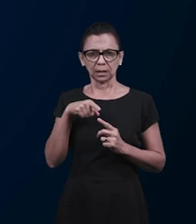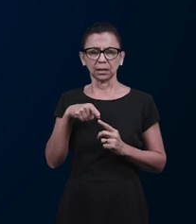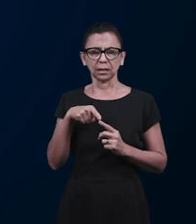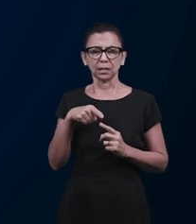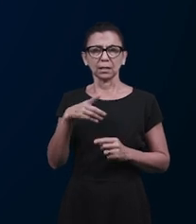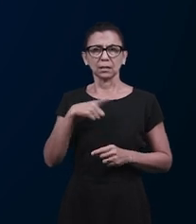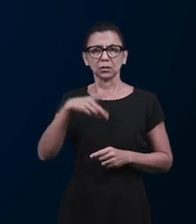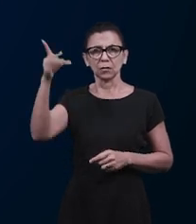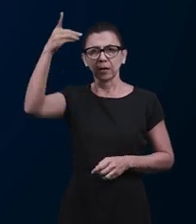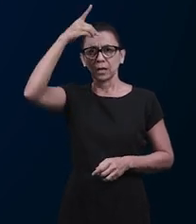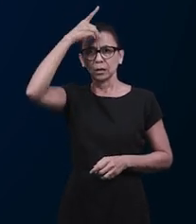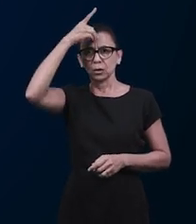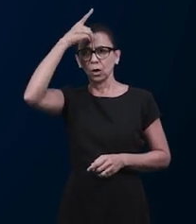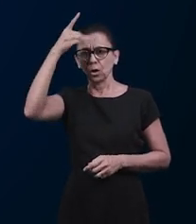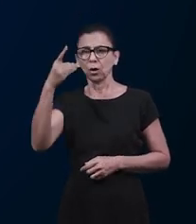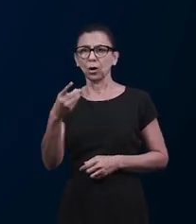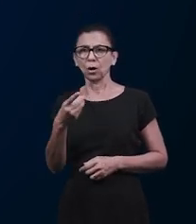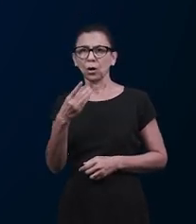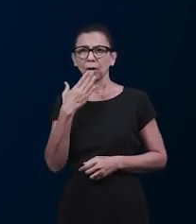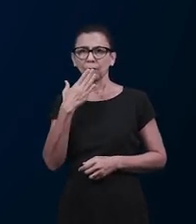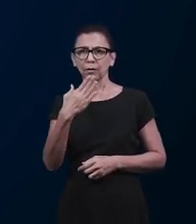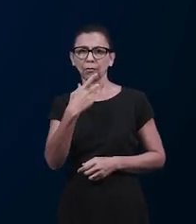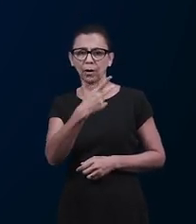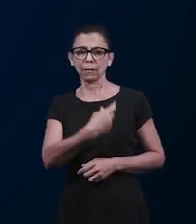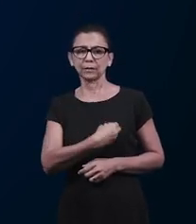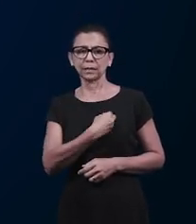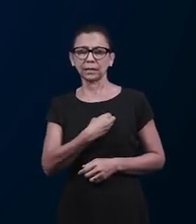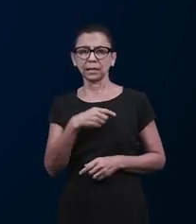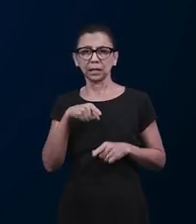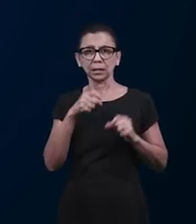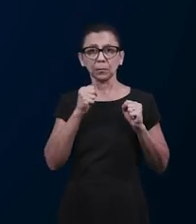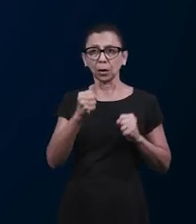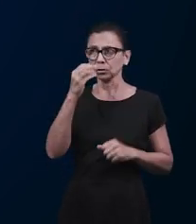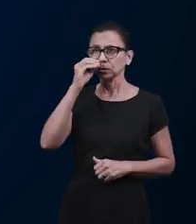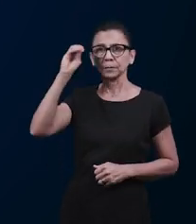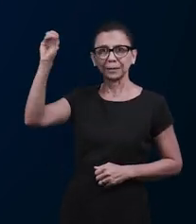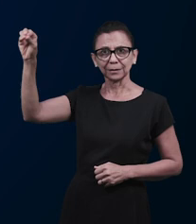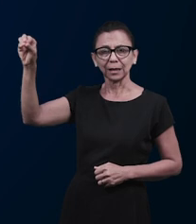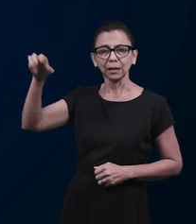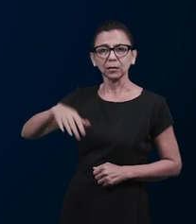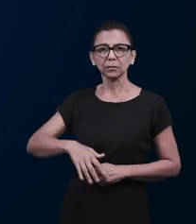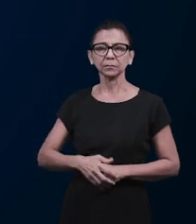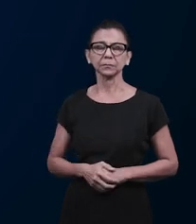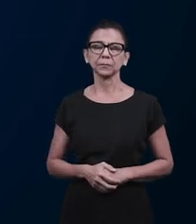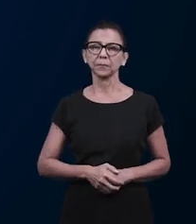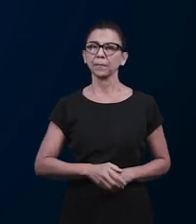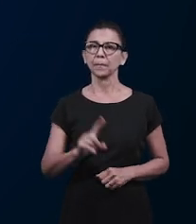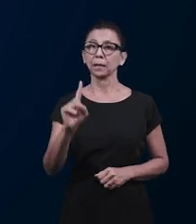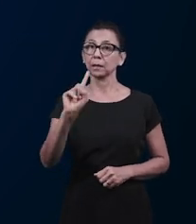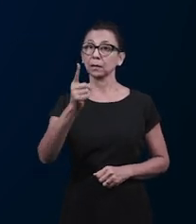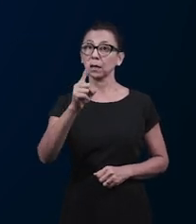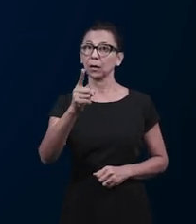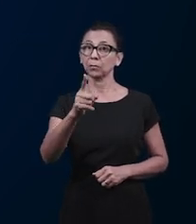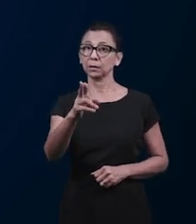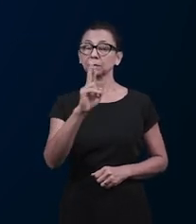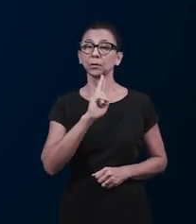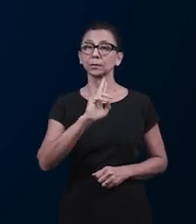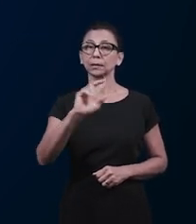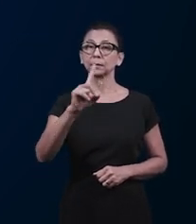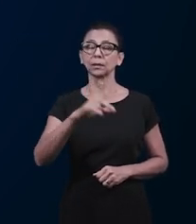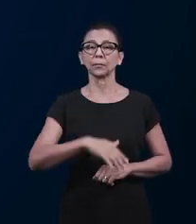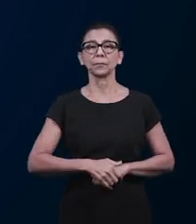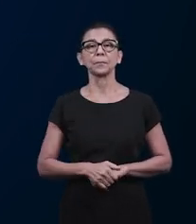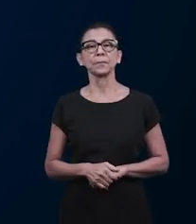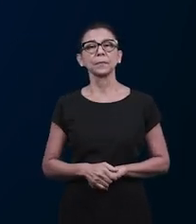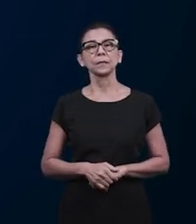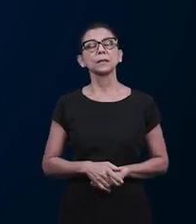ele outorgado pelo Espírito Santo? A resposta é não. E o texto está na primeira carta de Paulo a Timóteo, no